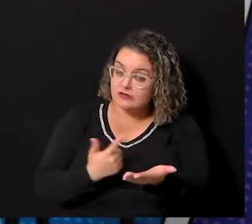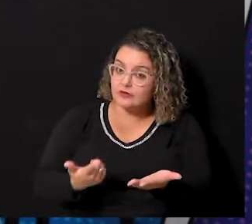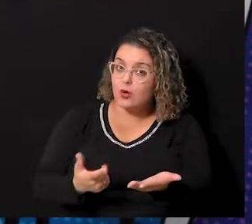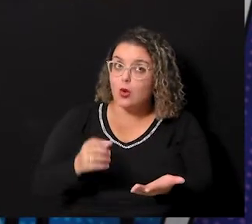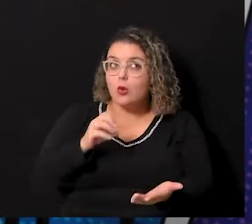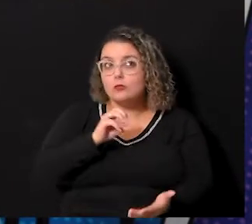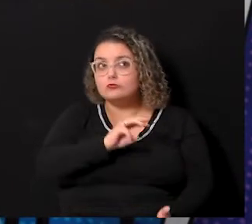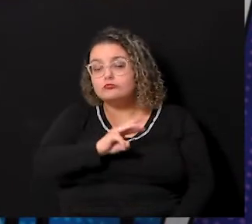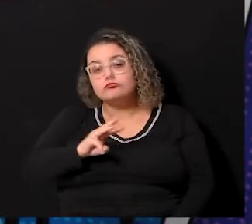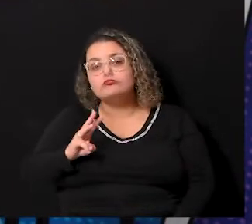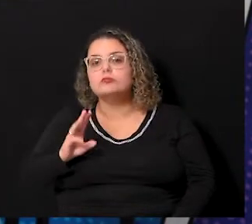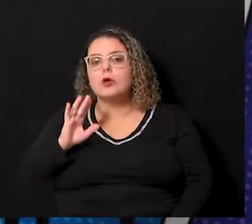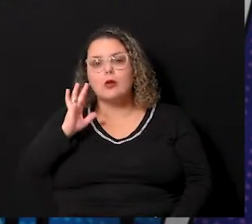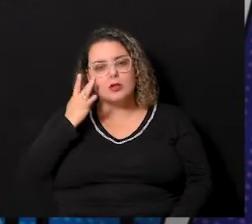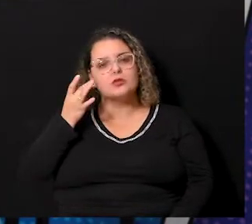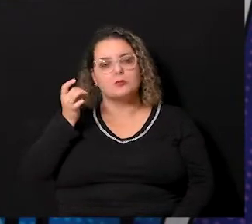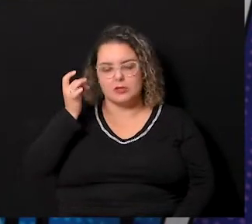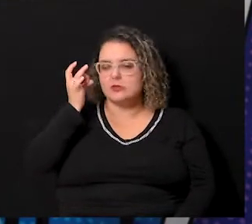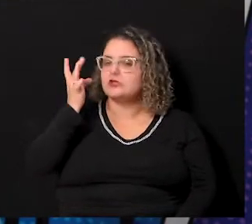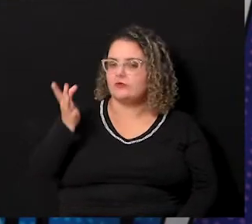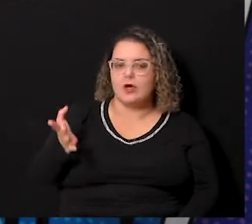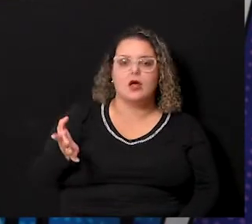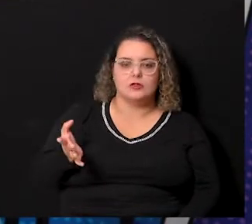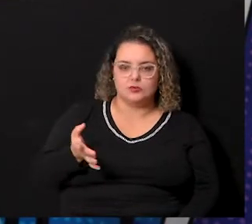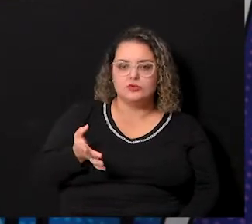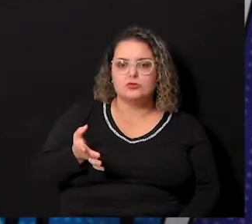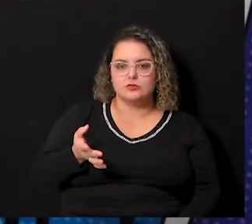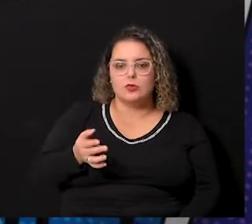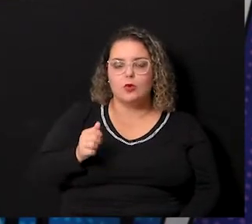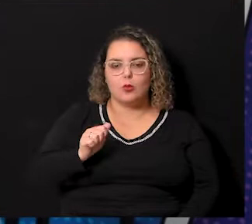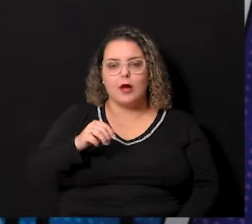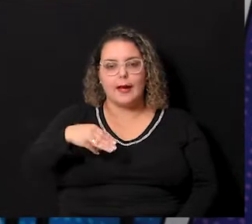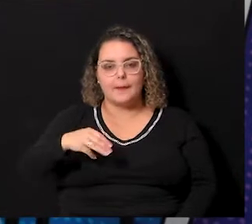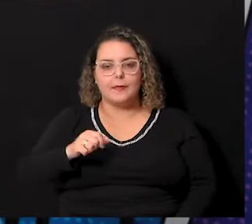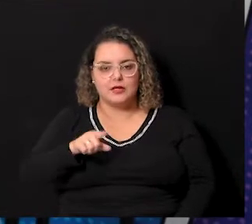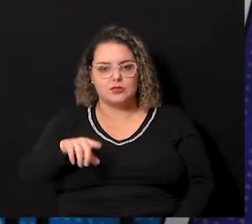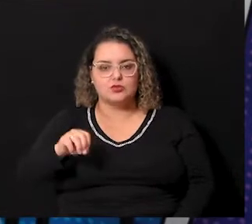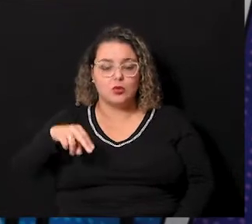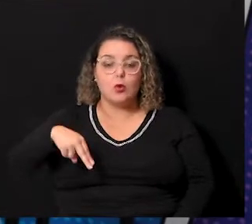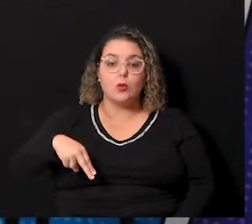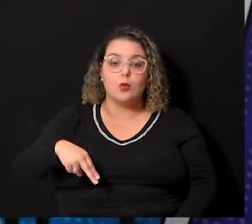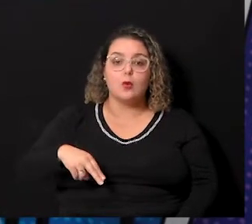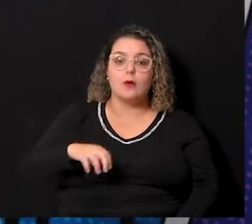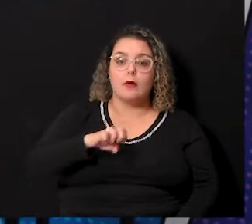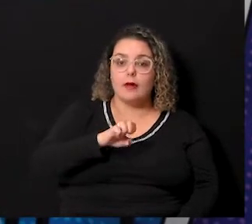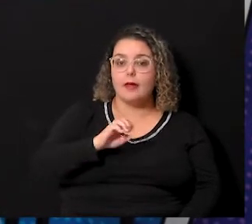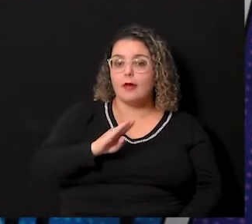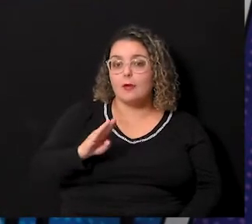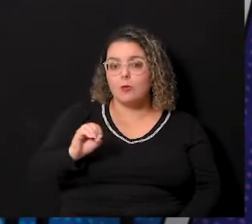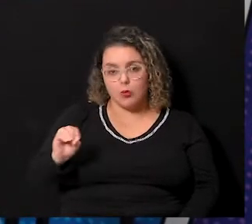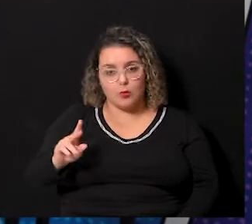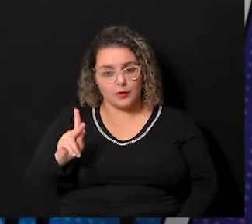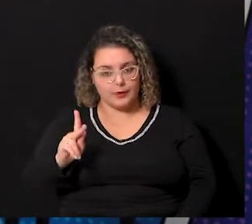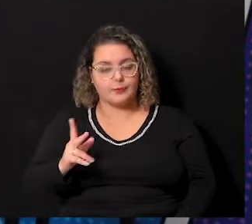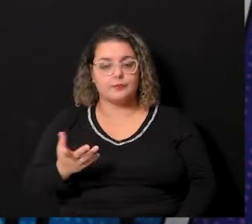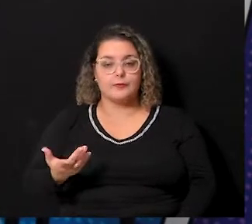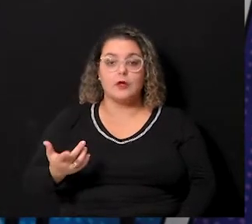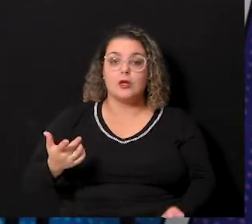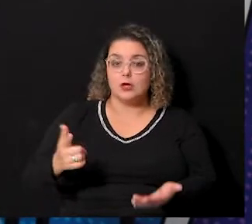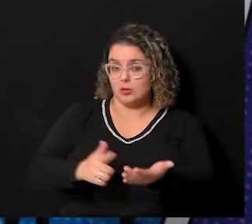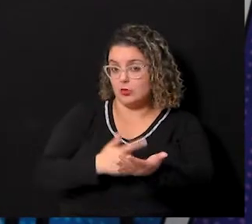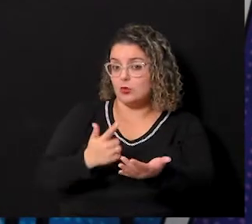online é o mais fácil, é o caminho mais fácil. Então, o Amazon está lá, e-book, e